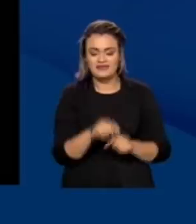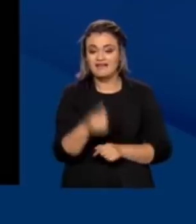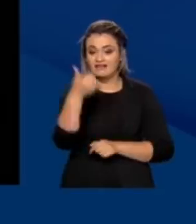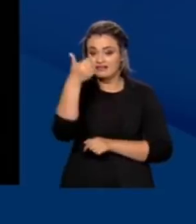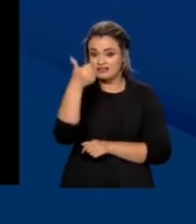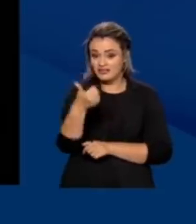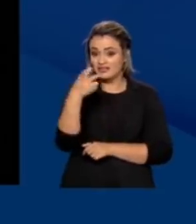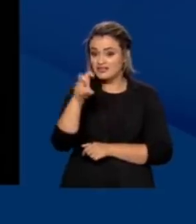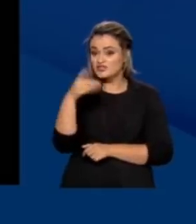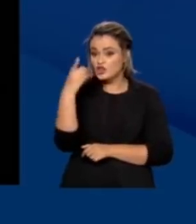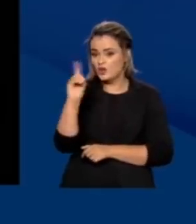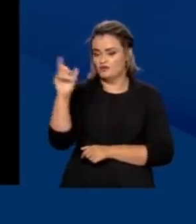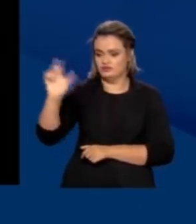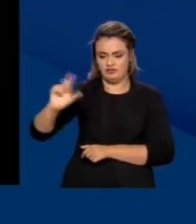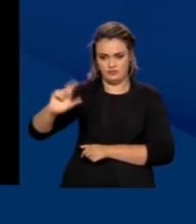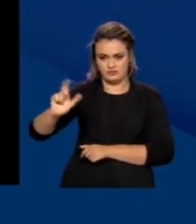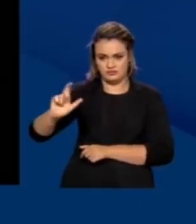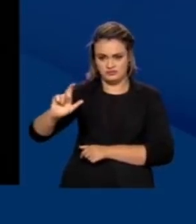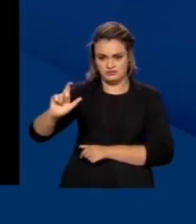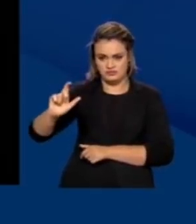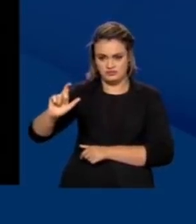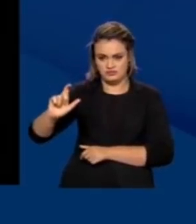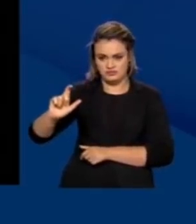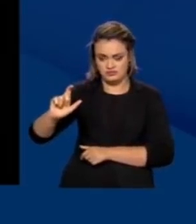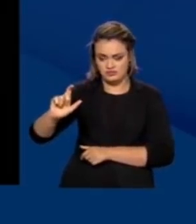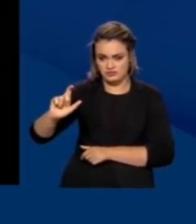15 dólares a dose.